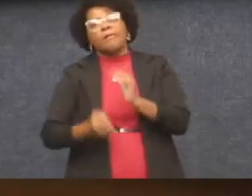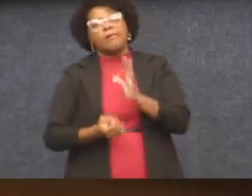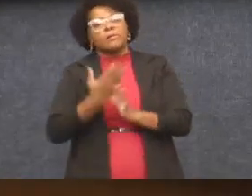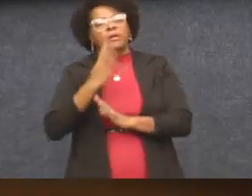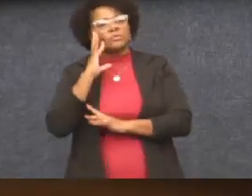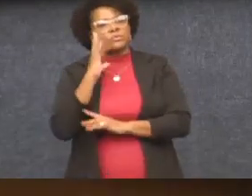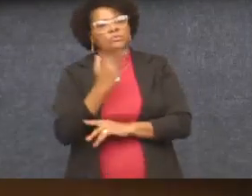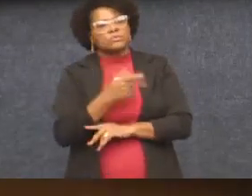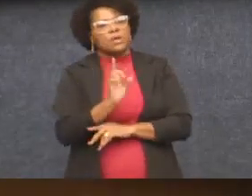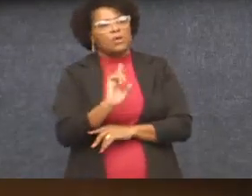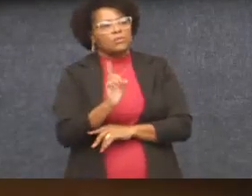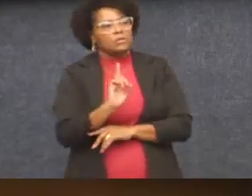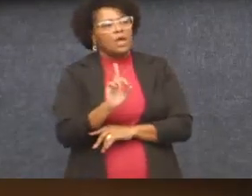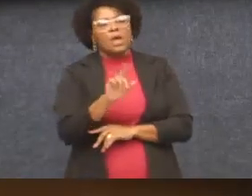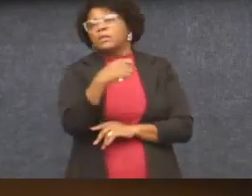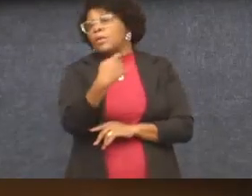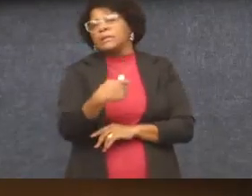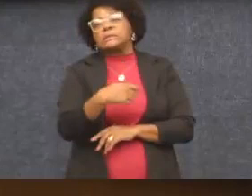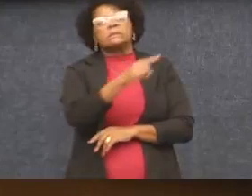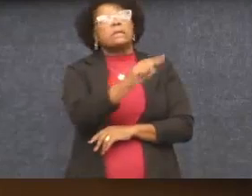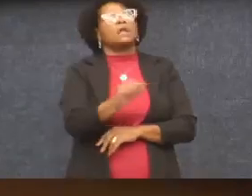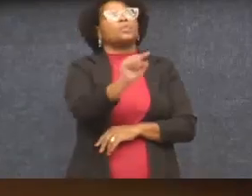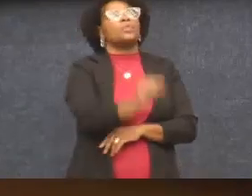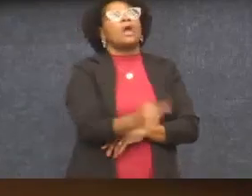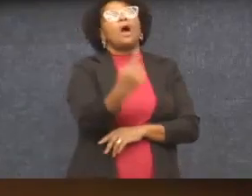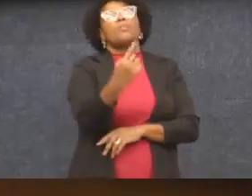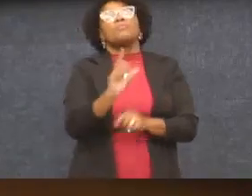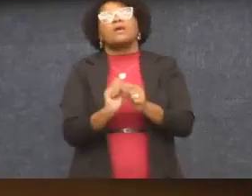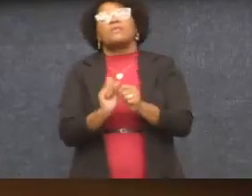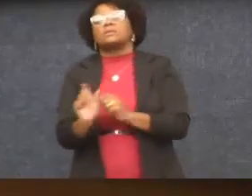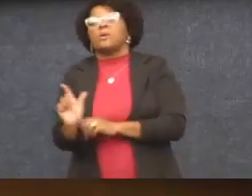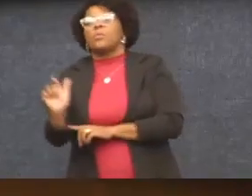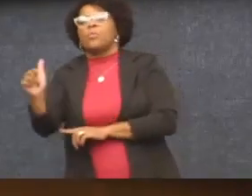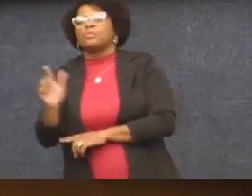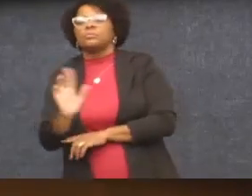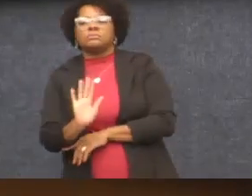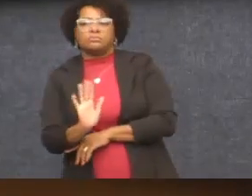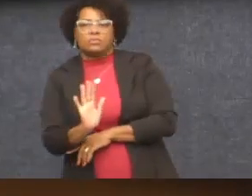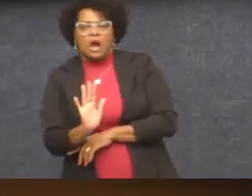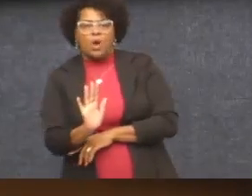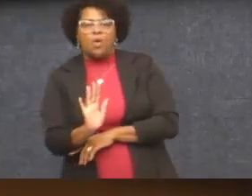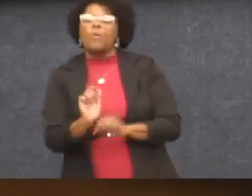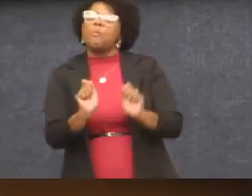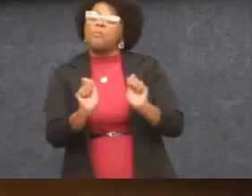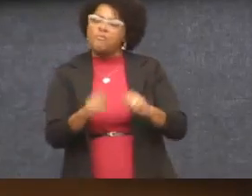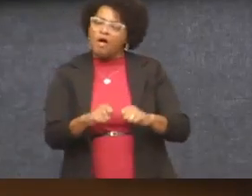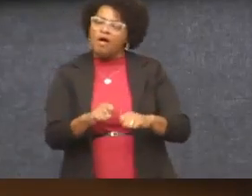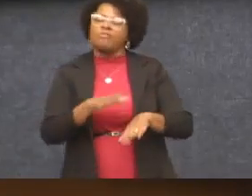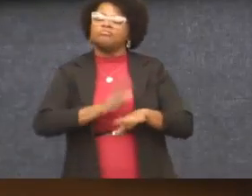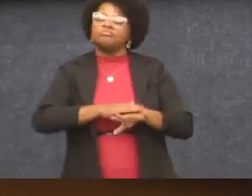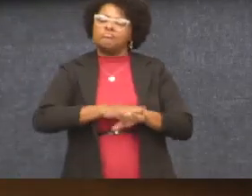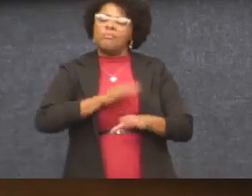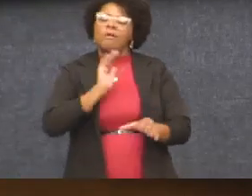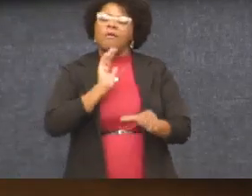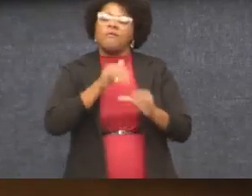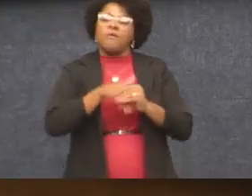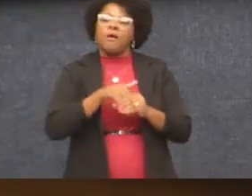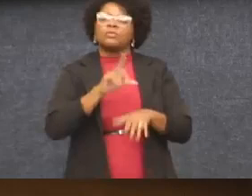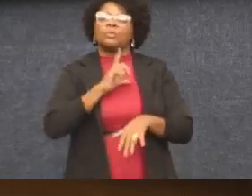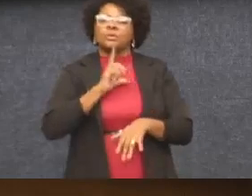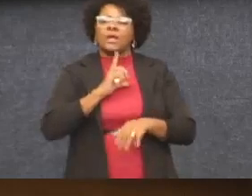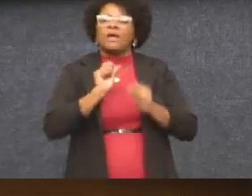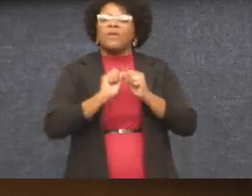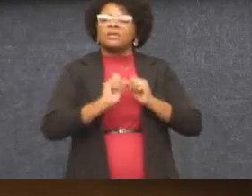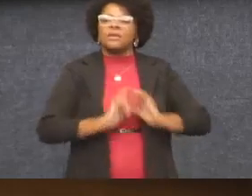gente não precisa de anular uma coisa em detrimento da outra. Então, contem comigo para essa linha de frente para fazer com que a habitação social